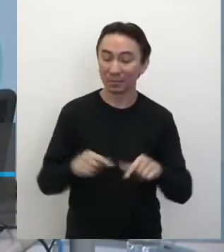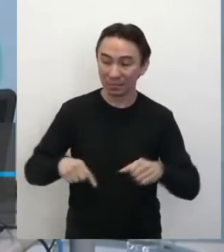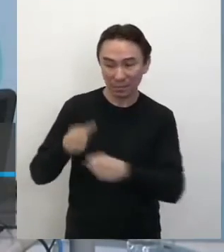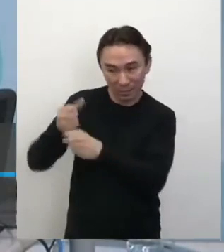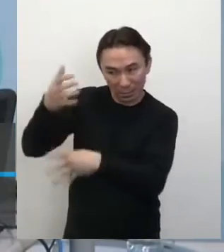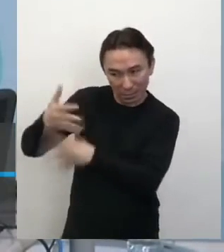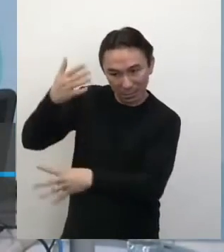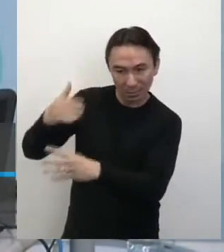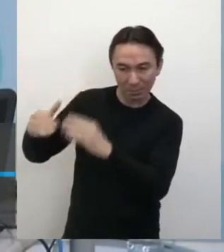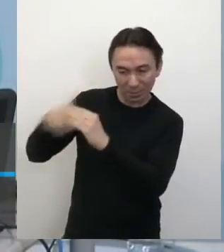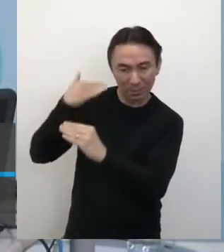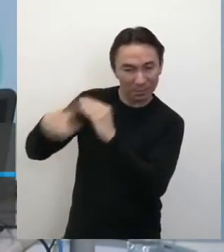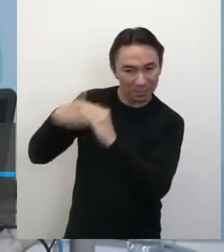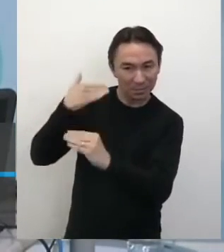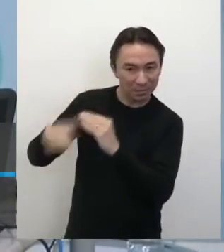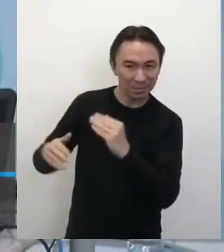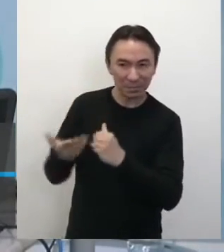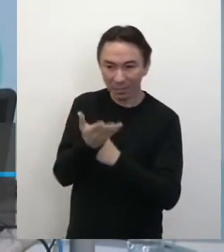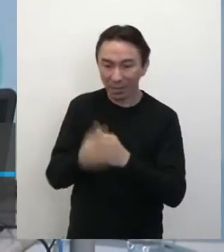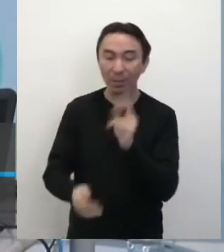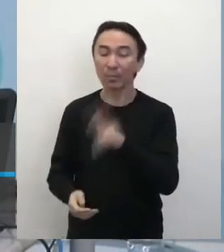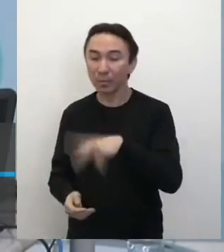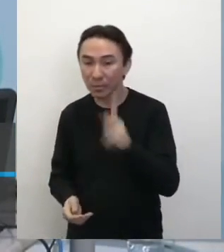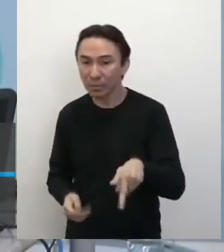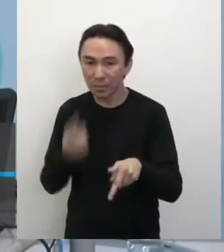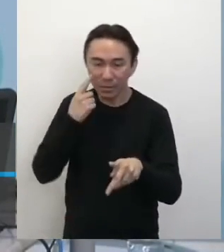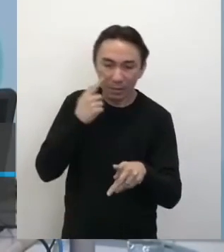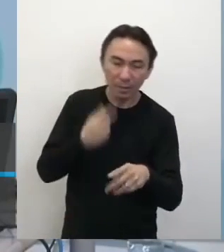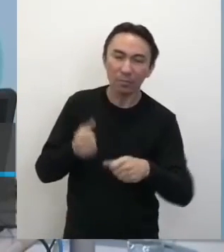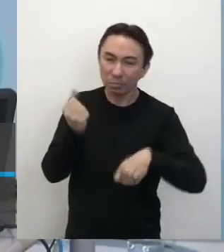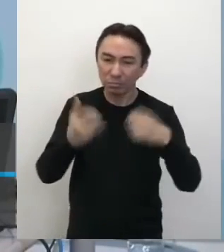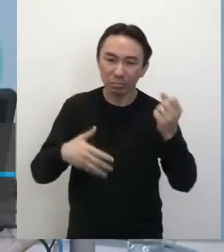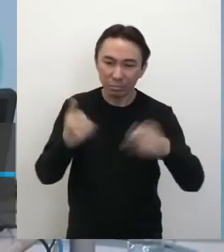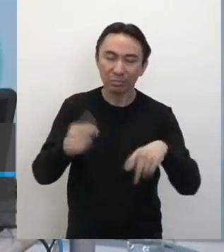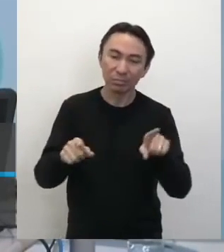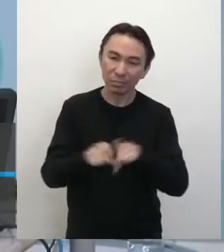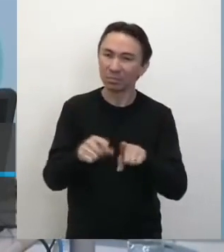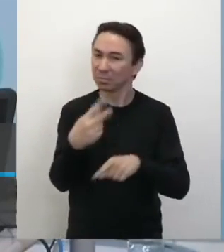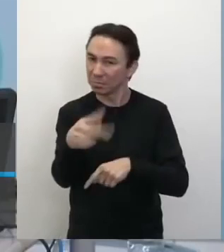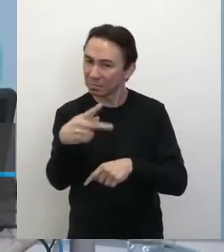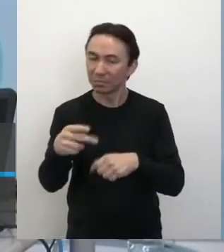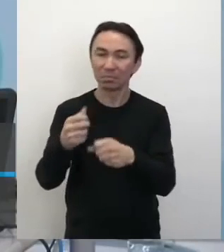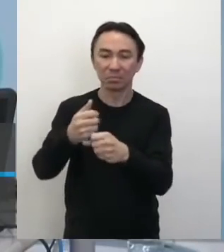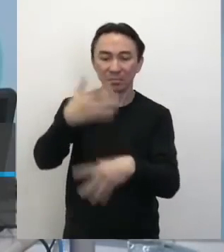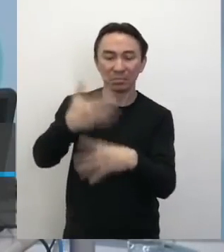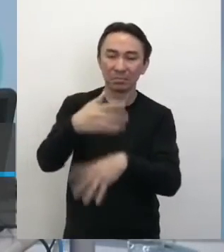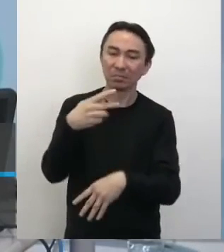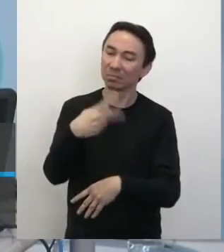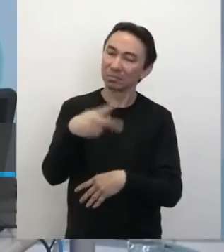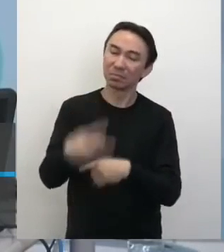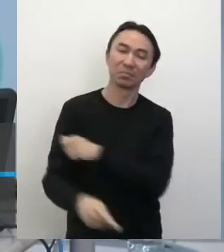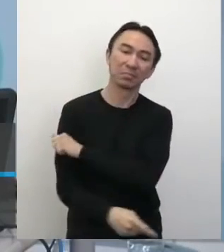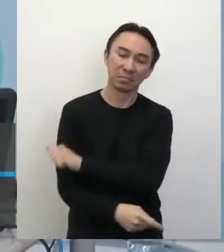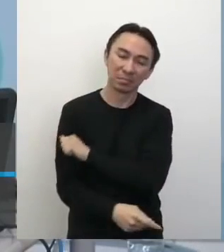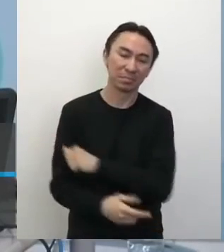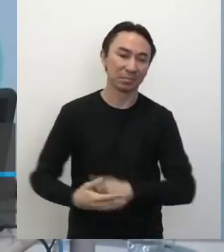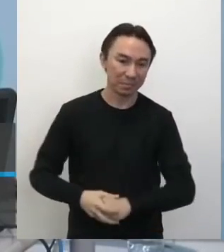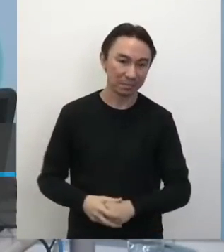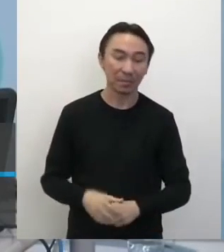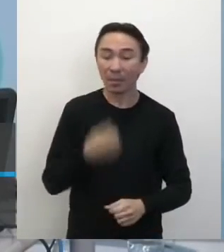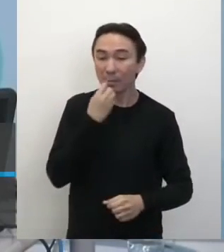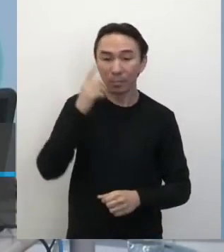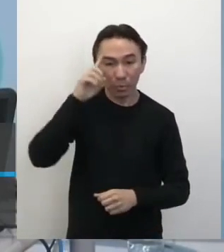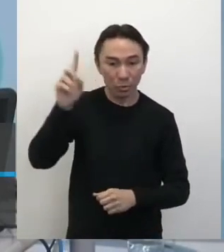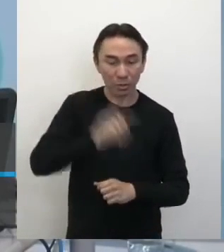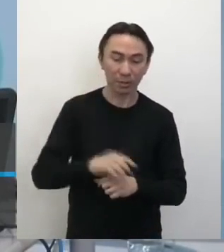aí, no chat aí com vocês, alunos, isso mesmo. Alguns bons dias aqui, ó. Bom dia ao professor Edson, da escola professor